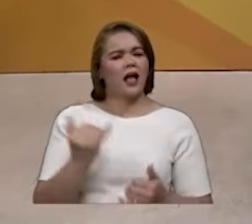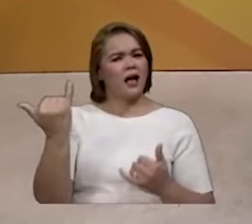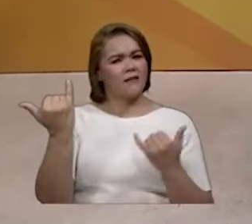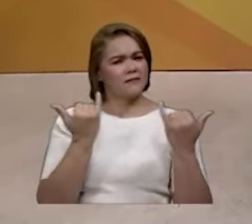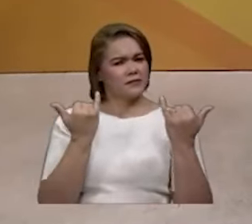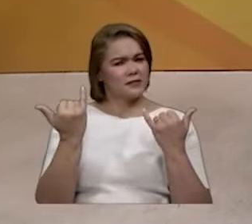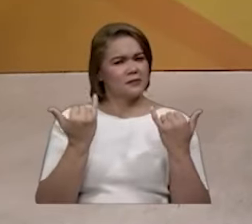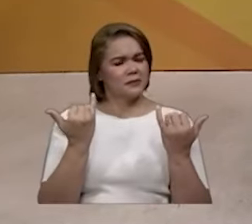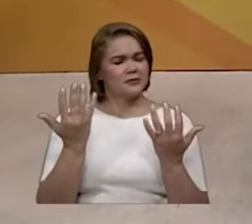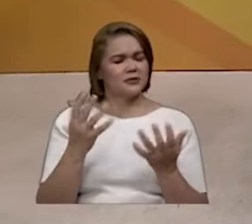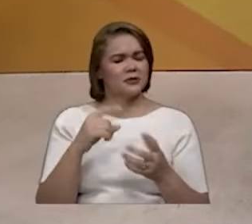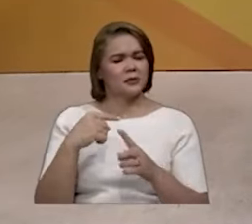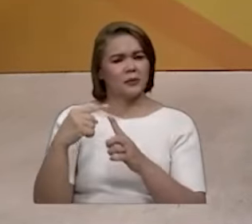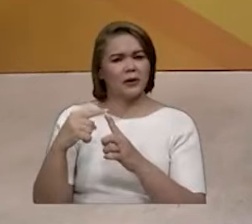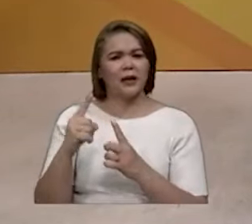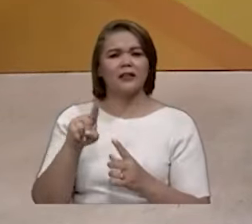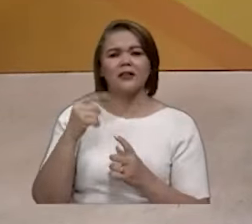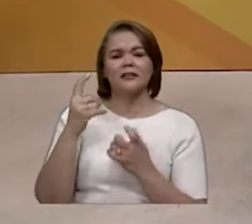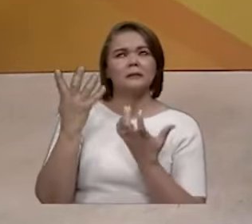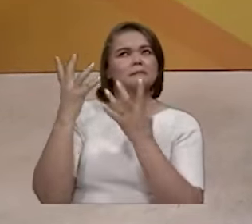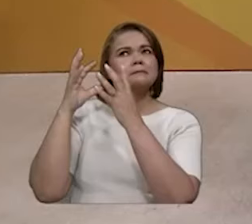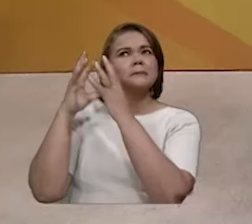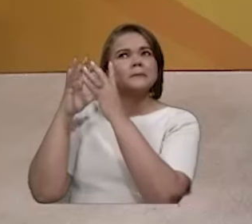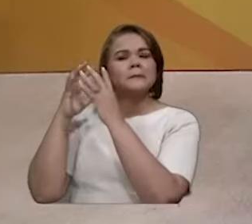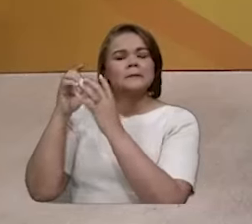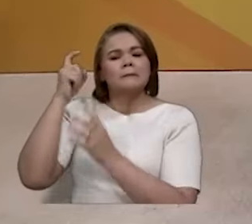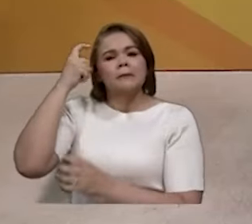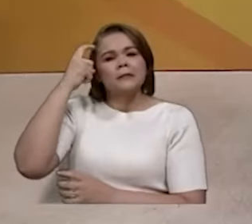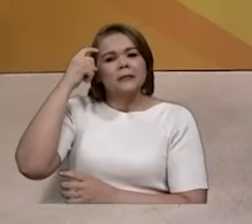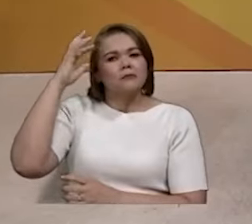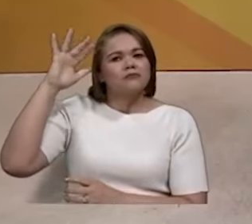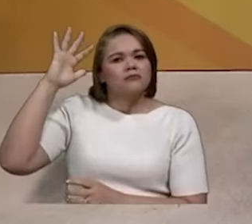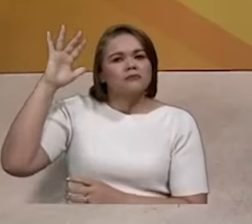aqui fritando o cérebro e não sai nada.